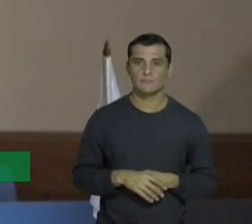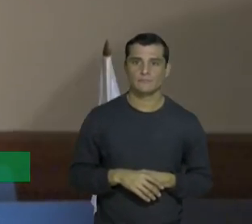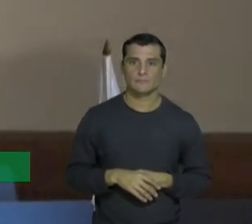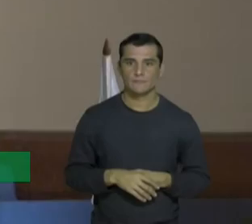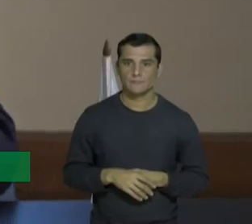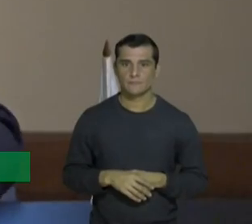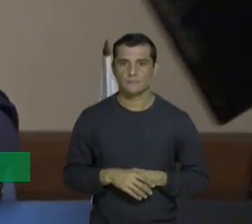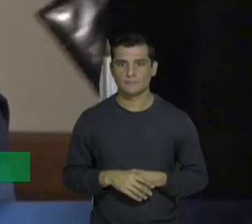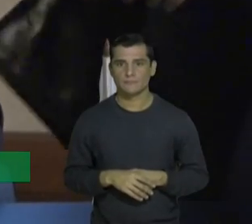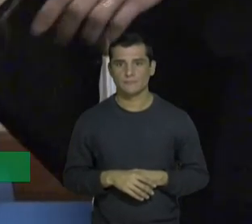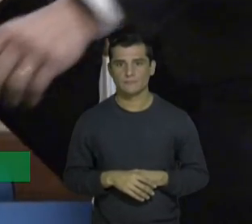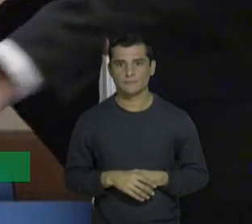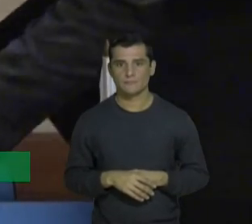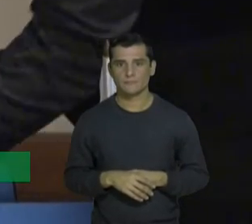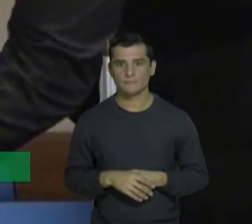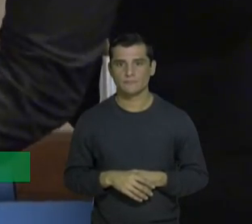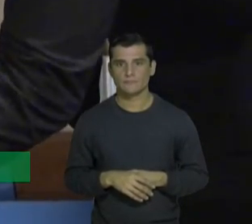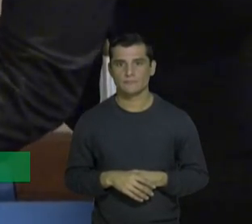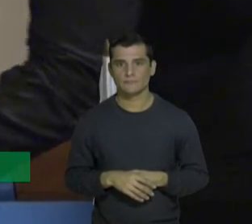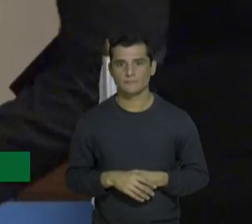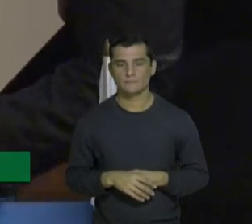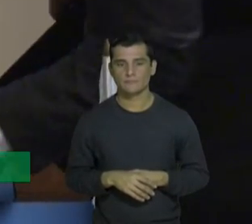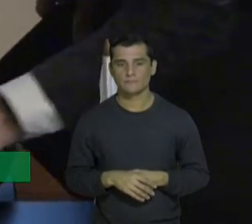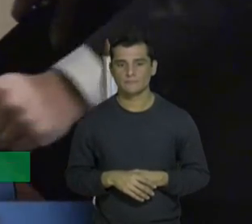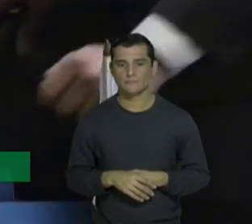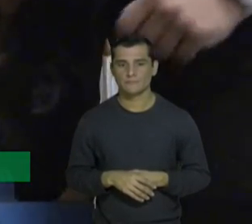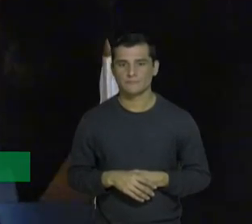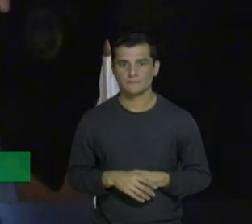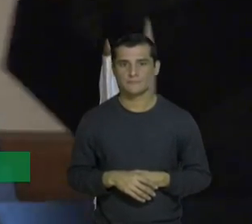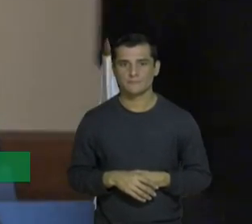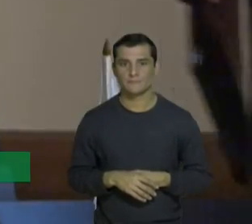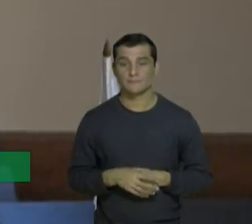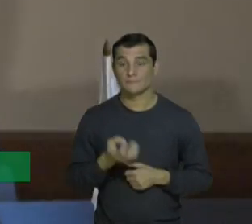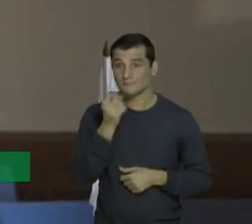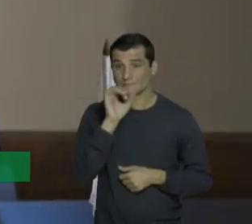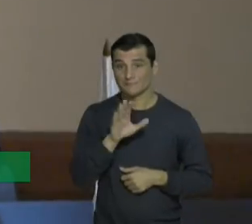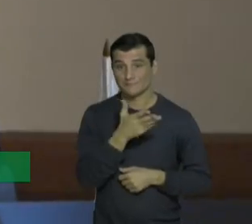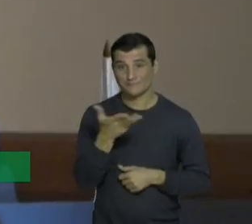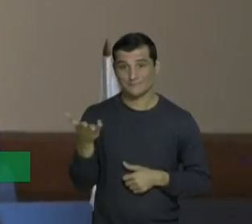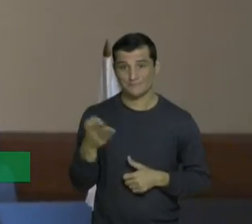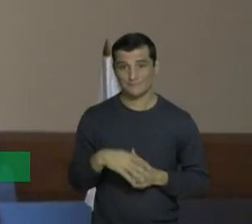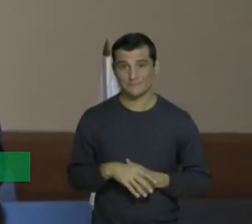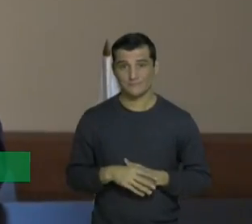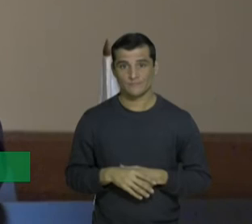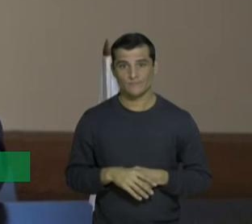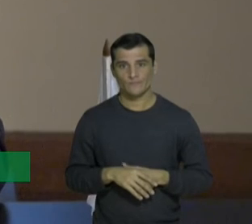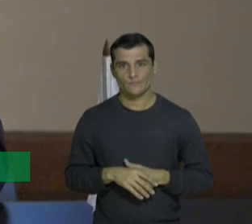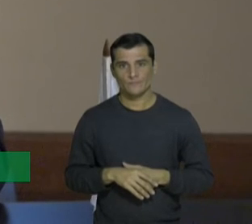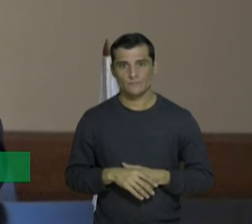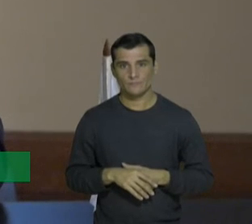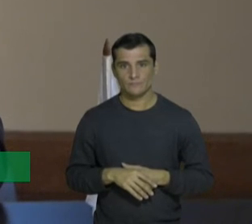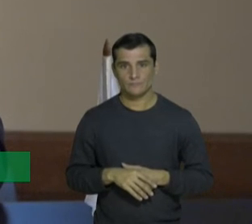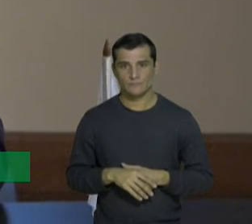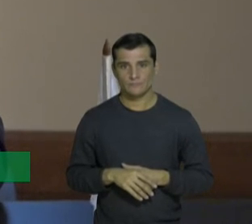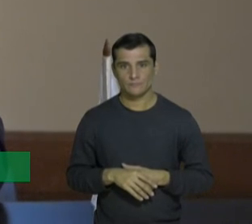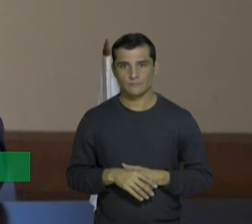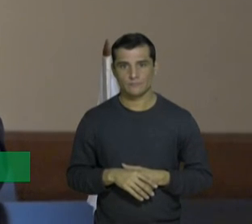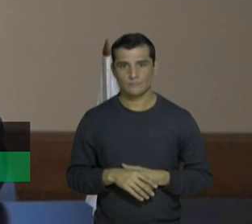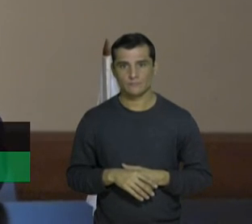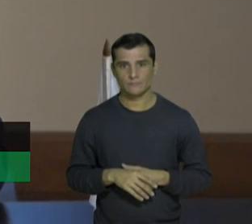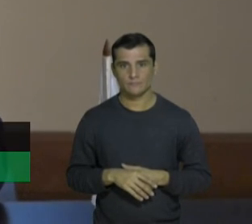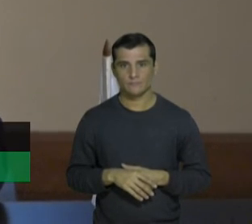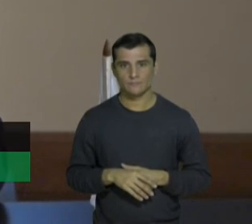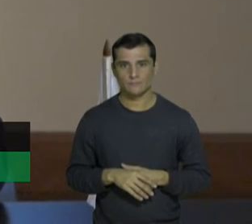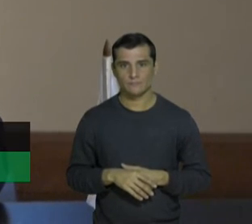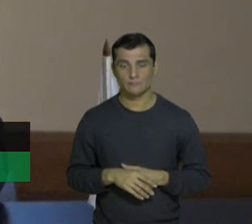forma sei Aí obrigado eh mas de qualquer forma vamos